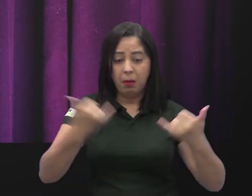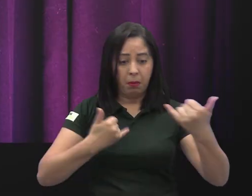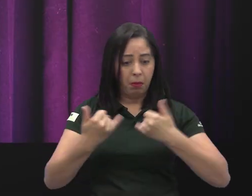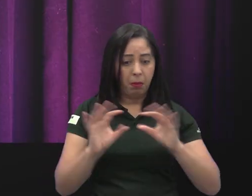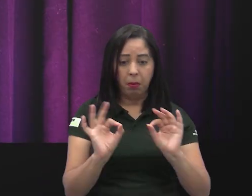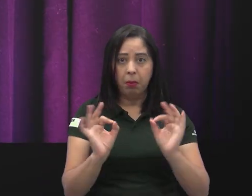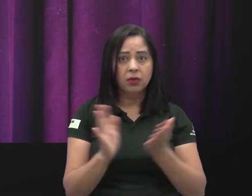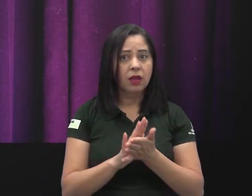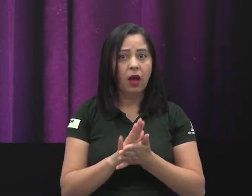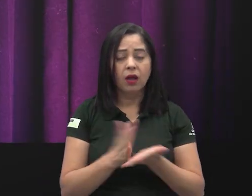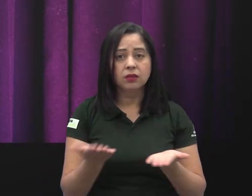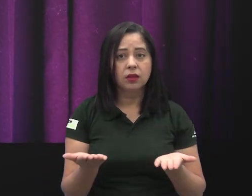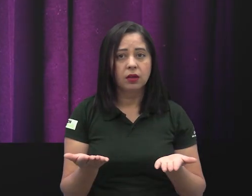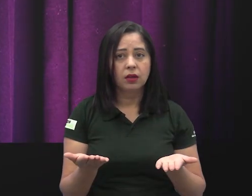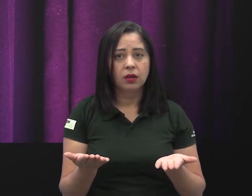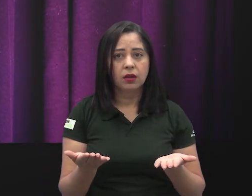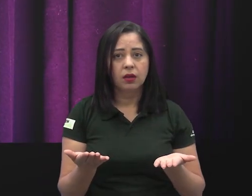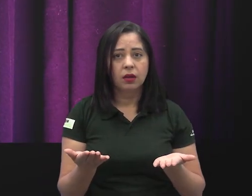Mas como não me falaram?